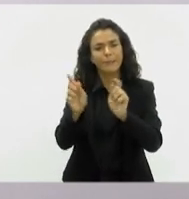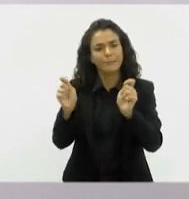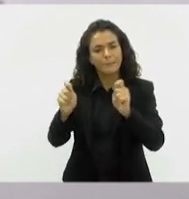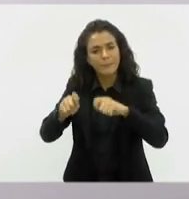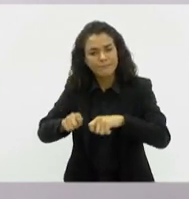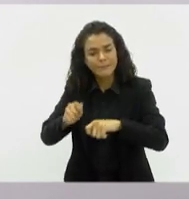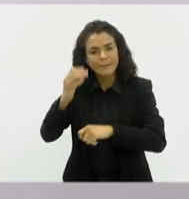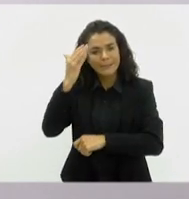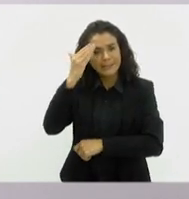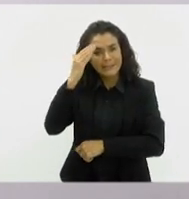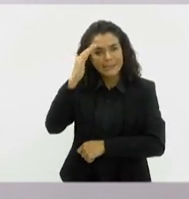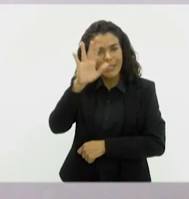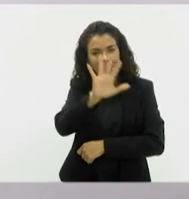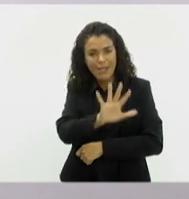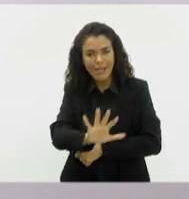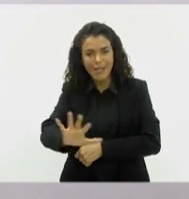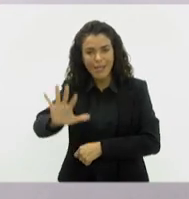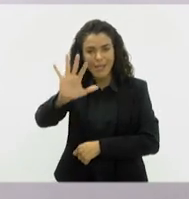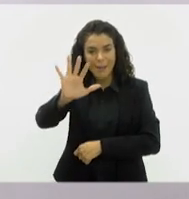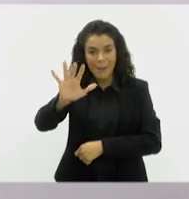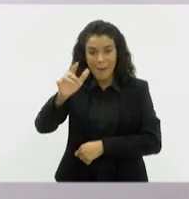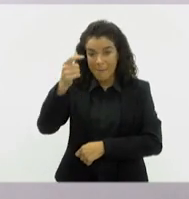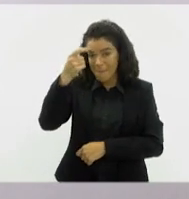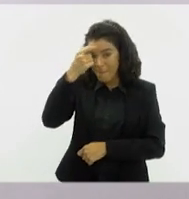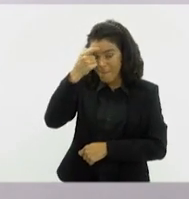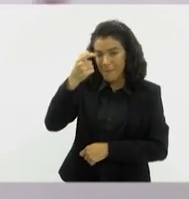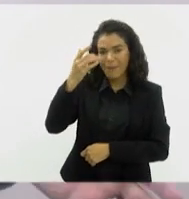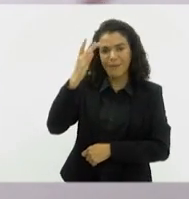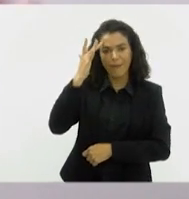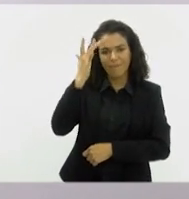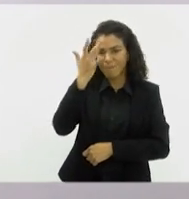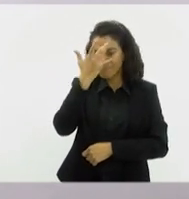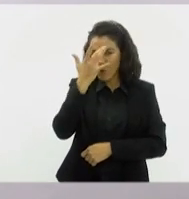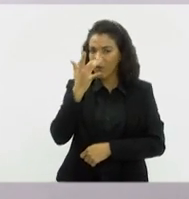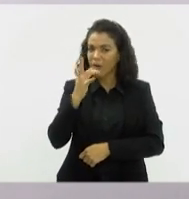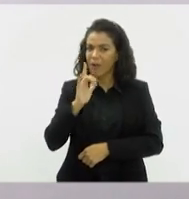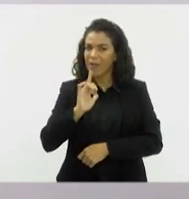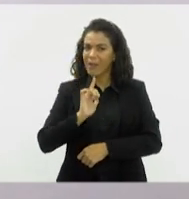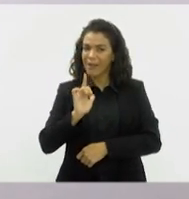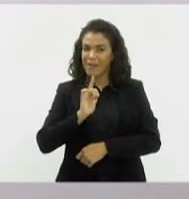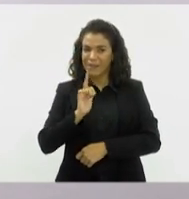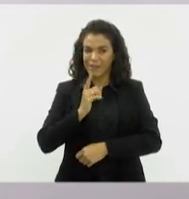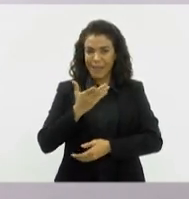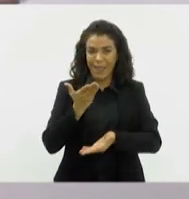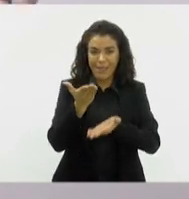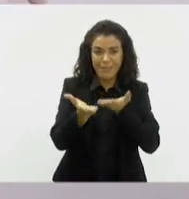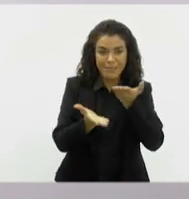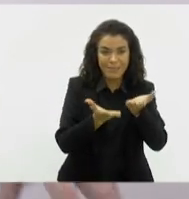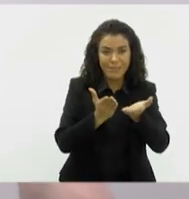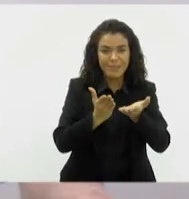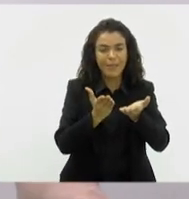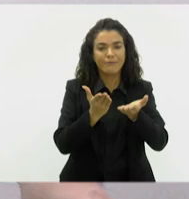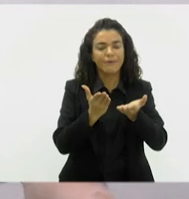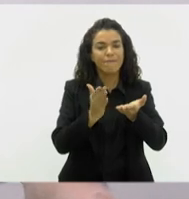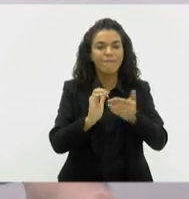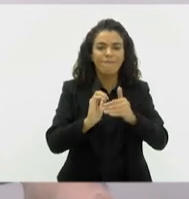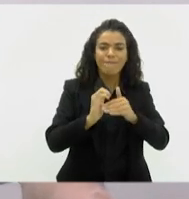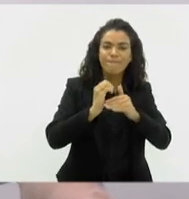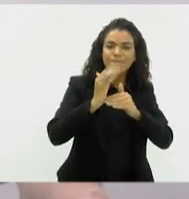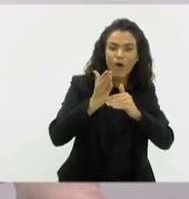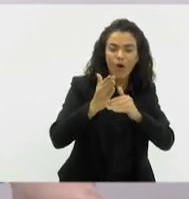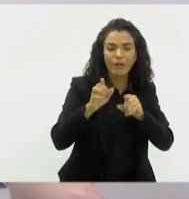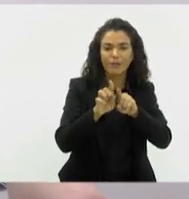se entender o universo mental em todas as áreas. Ou seja, quem atende fora, atende dentro. Porque eu estou preocupado com a pessoa e não com o local onde ela